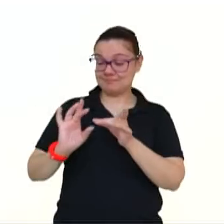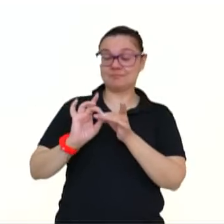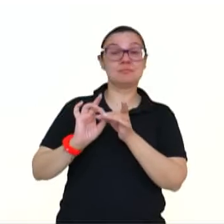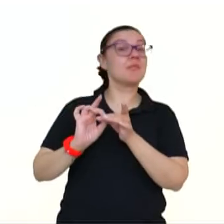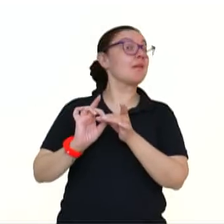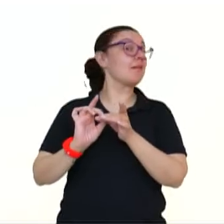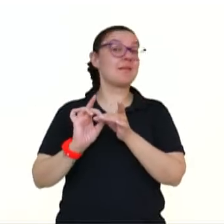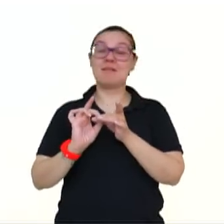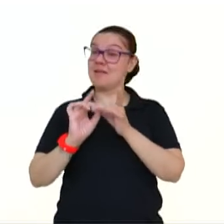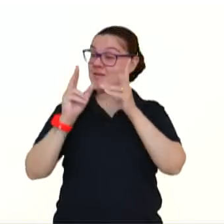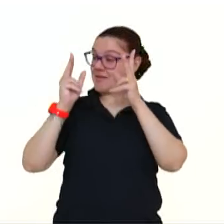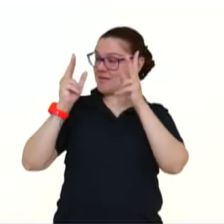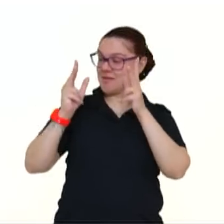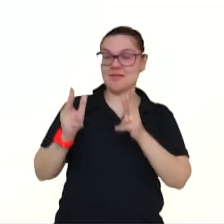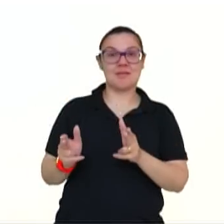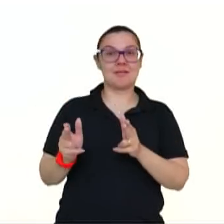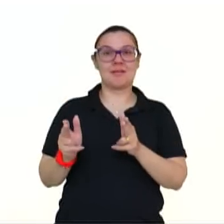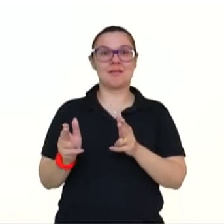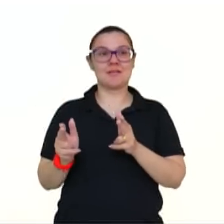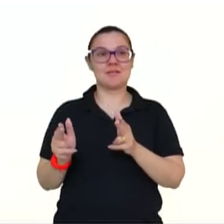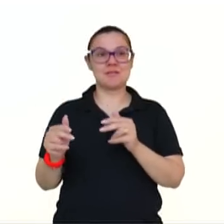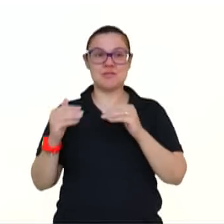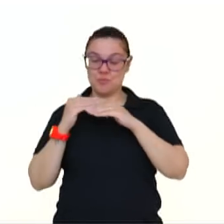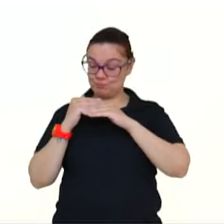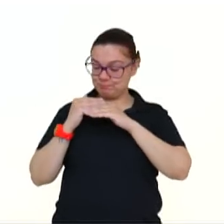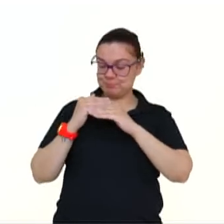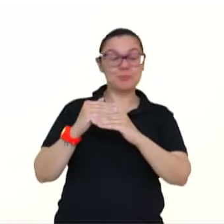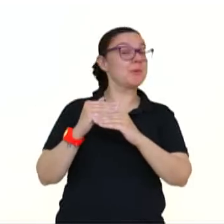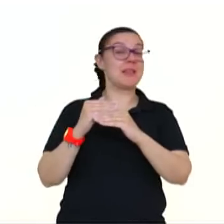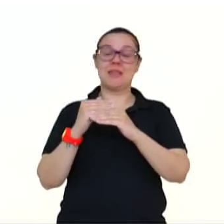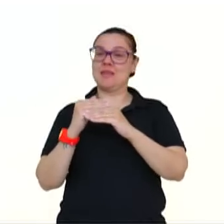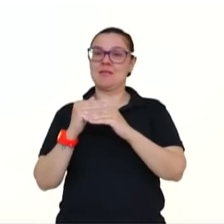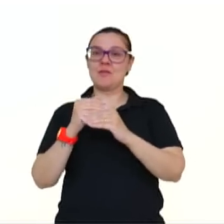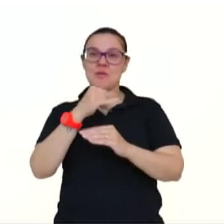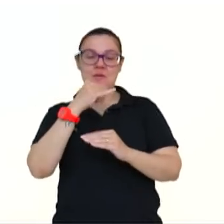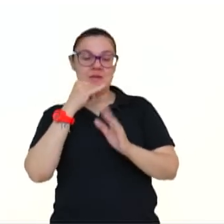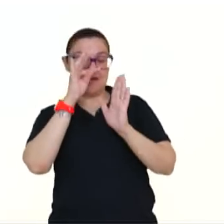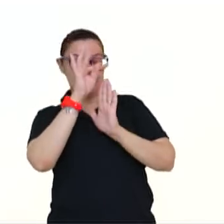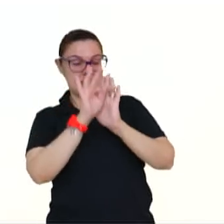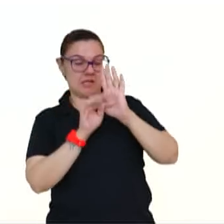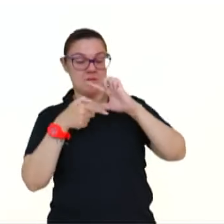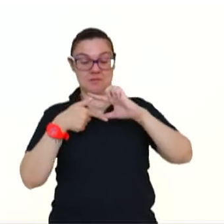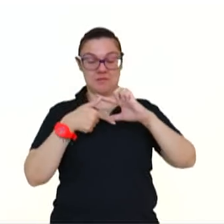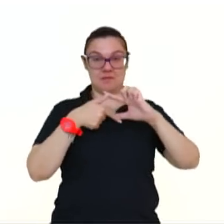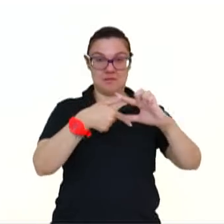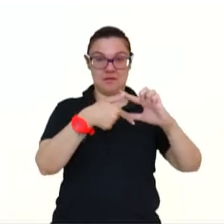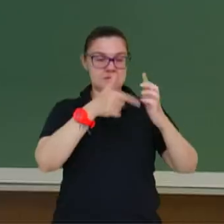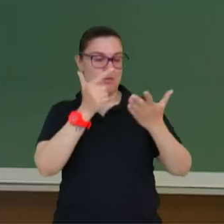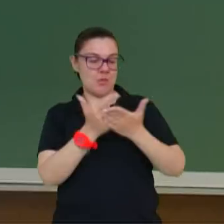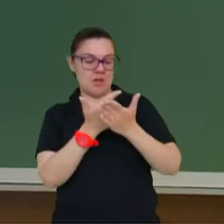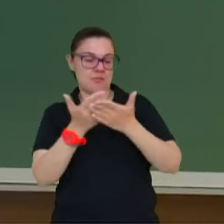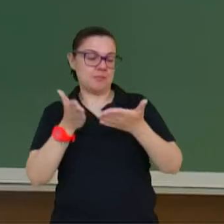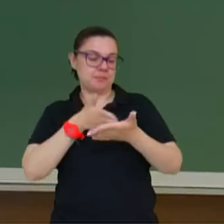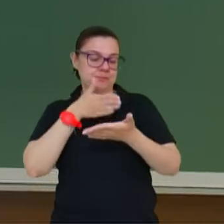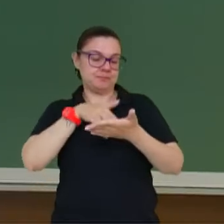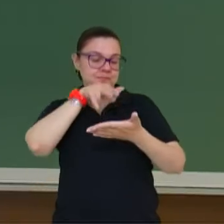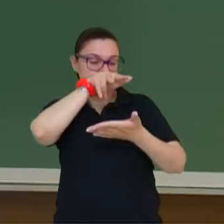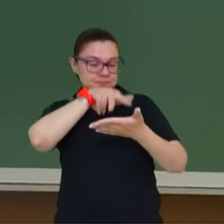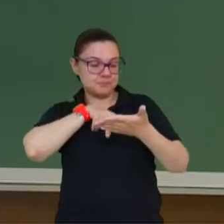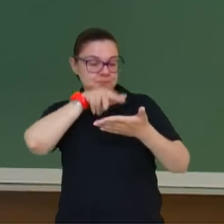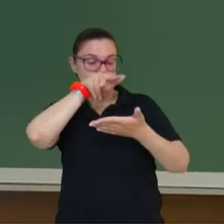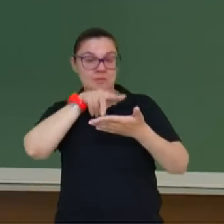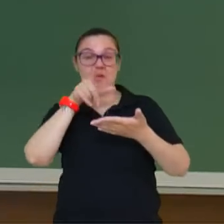ideias não são lineares, né? No texto tradicional, no livro, você pega o